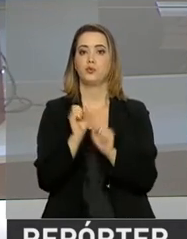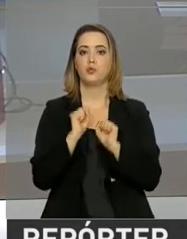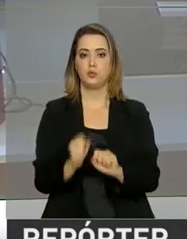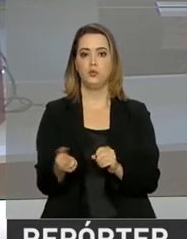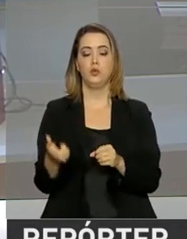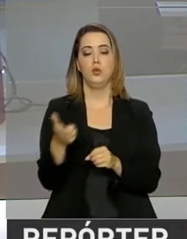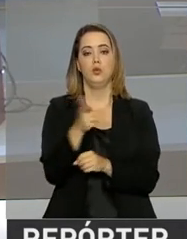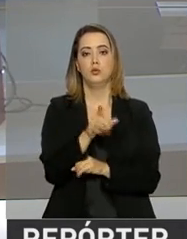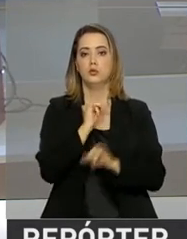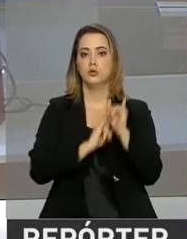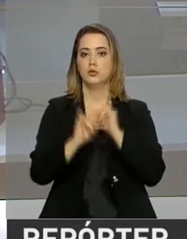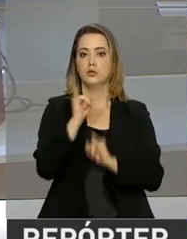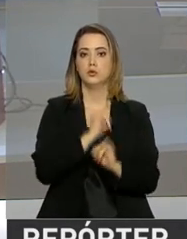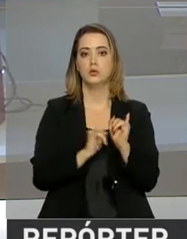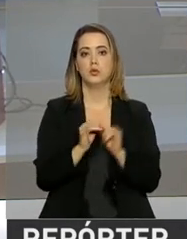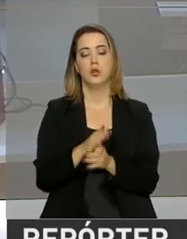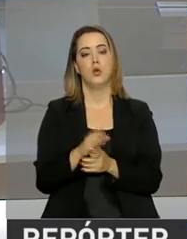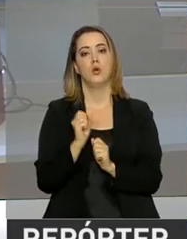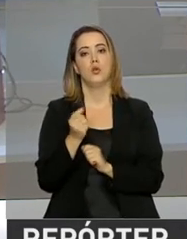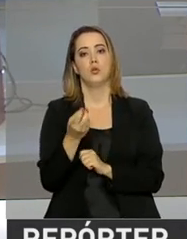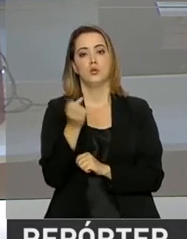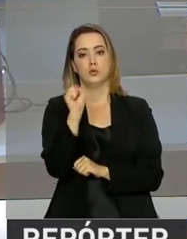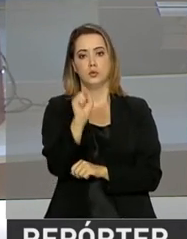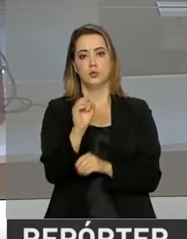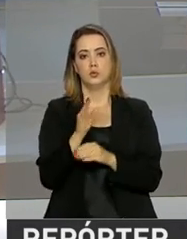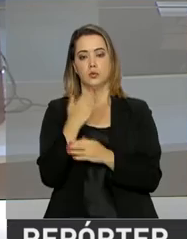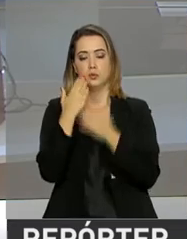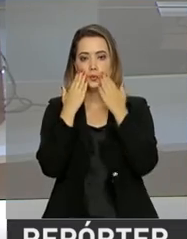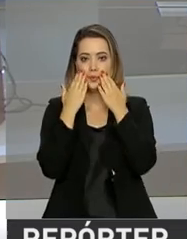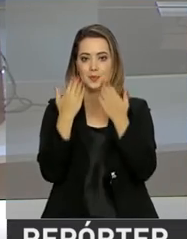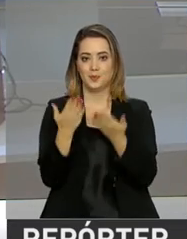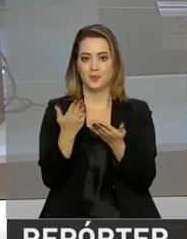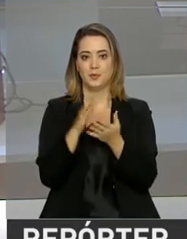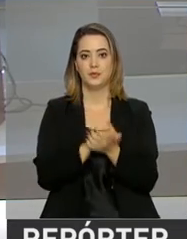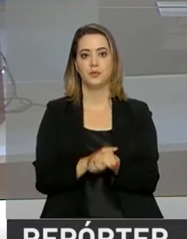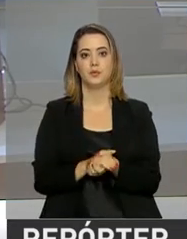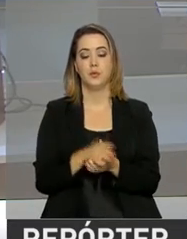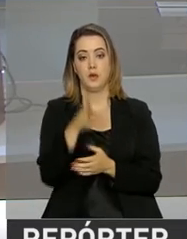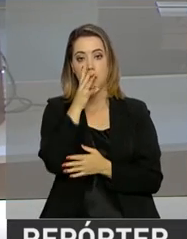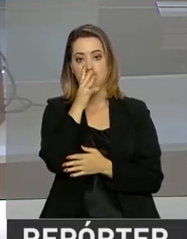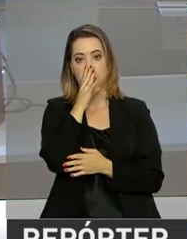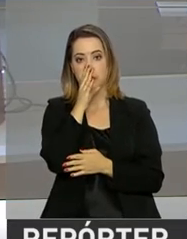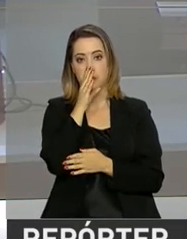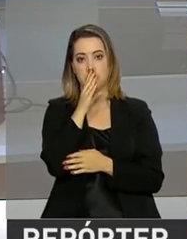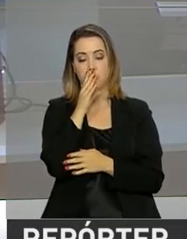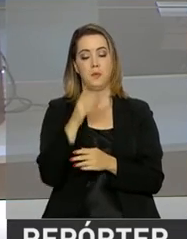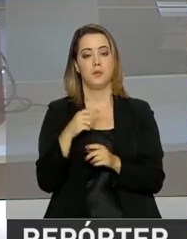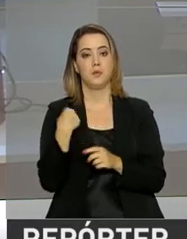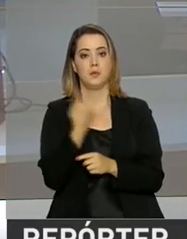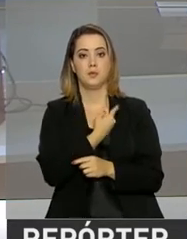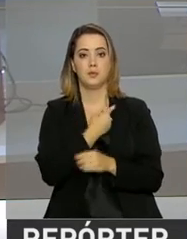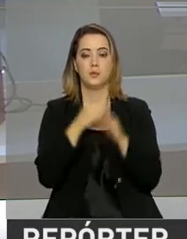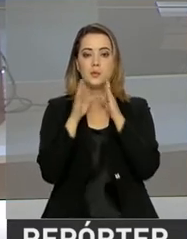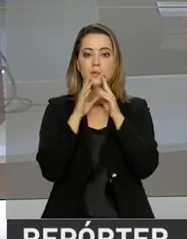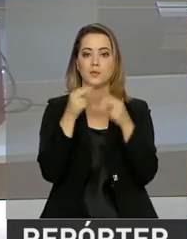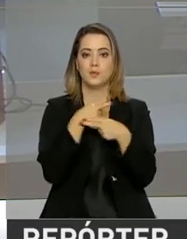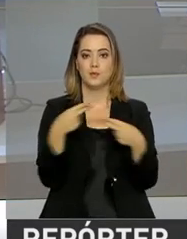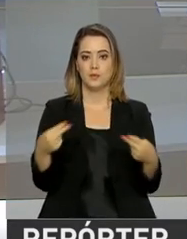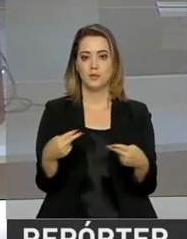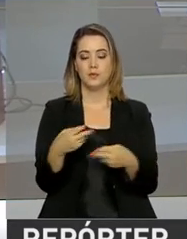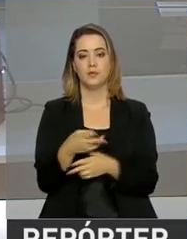voltar a qualquer momento com outras informações o às oito da noite na nossa próxima edição acompanhe também as novidades pelas nossas redes